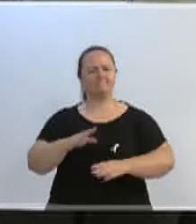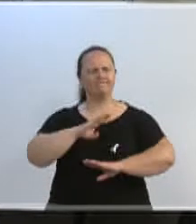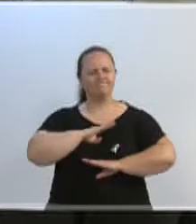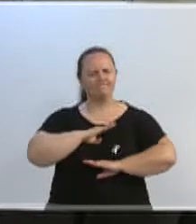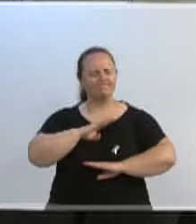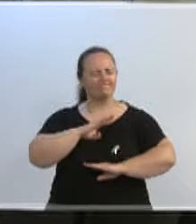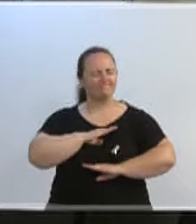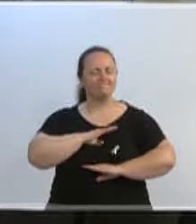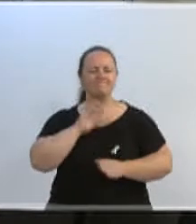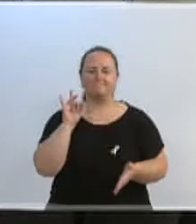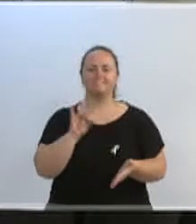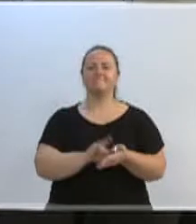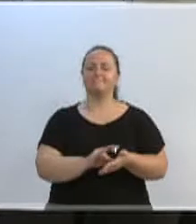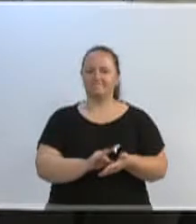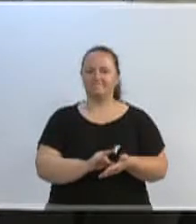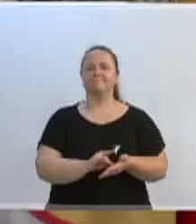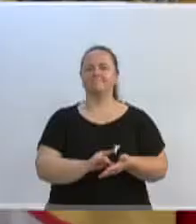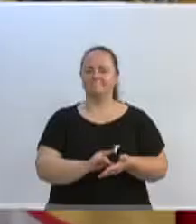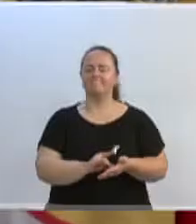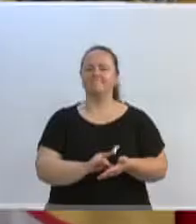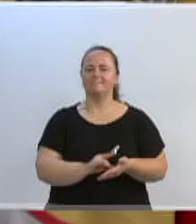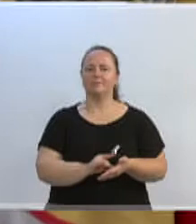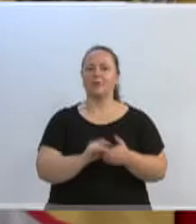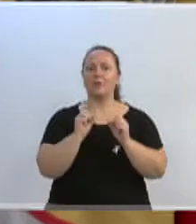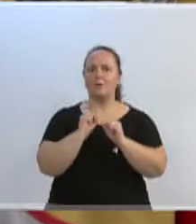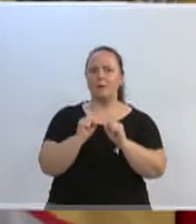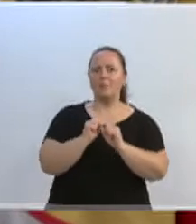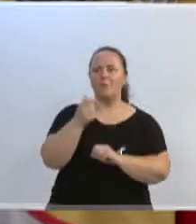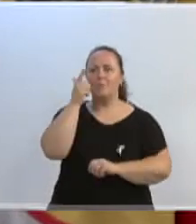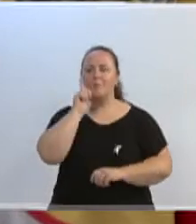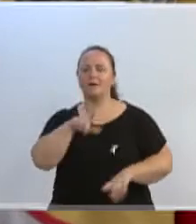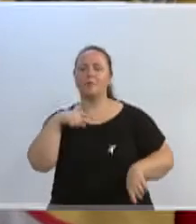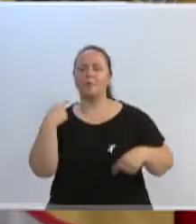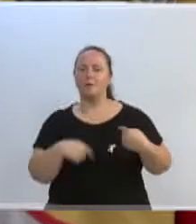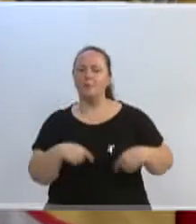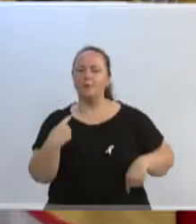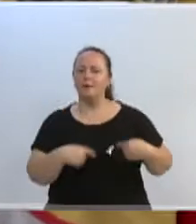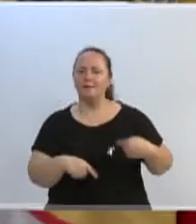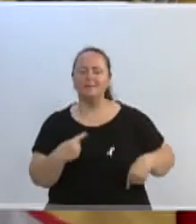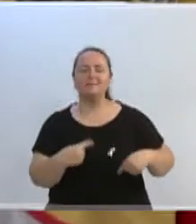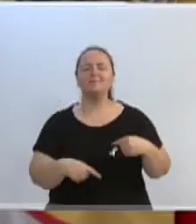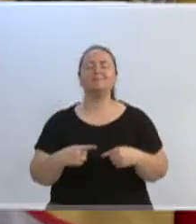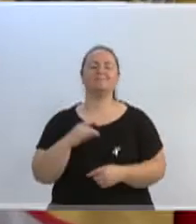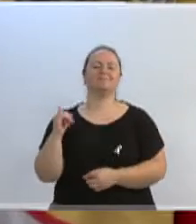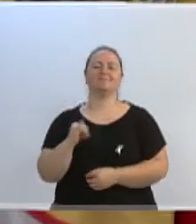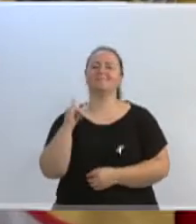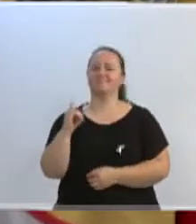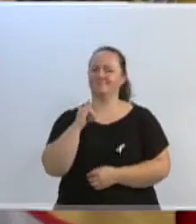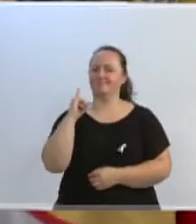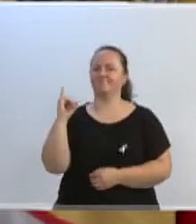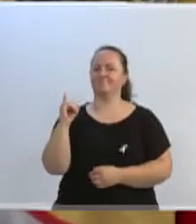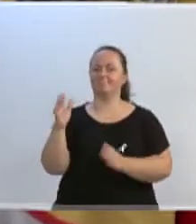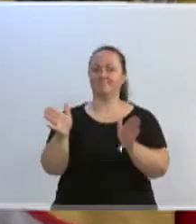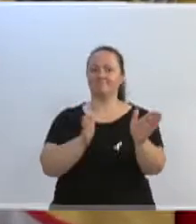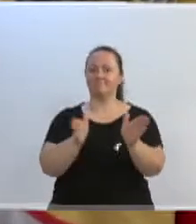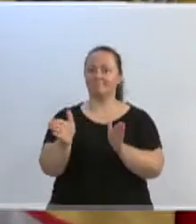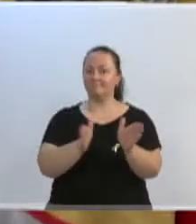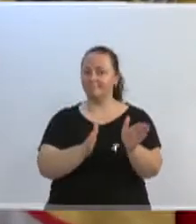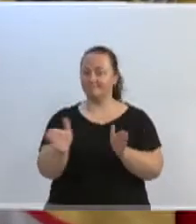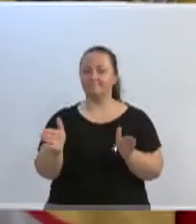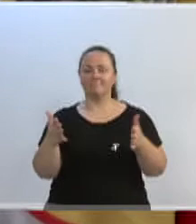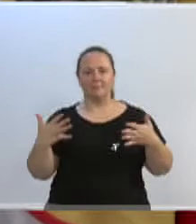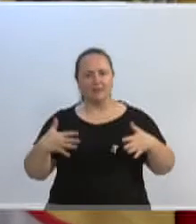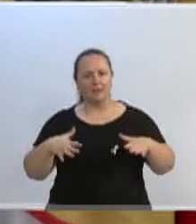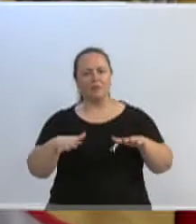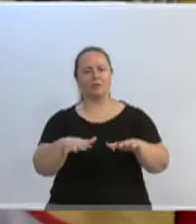satisfação a gente ter podido debater um assunto tão importante quanto a acessibilidade, a